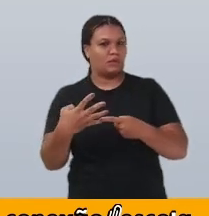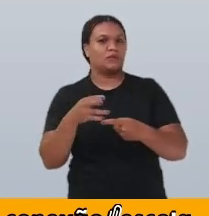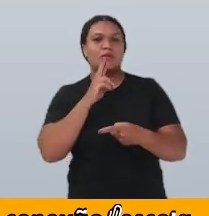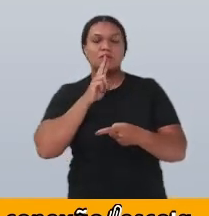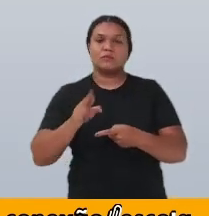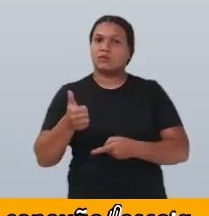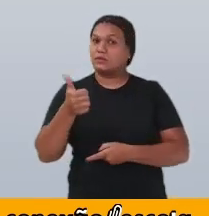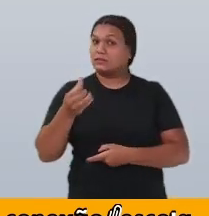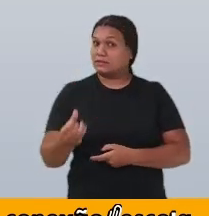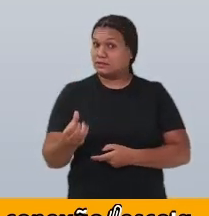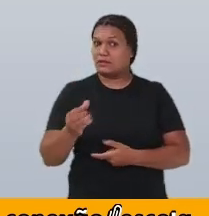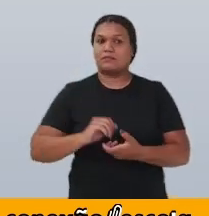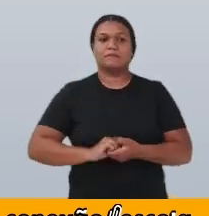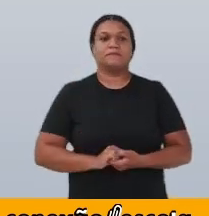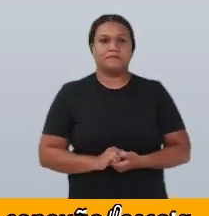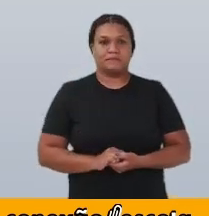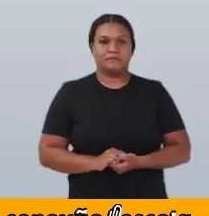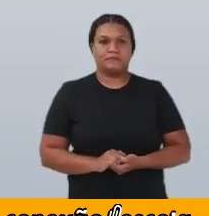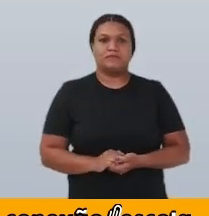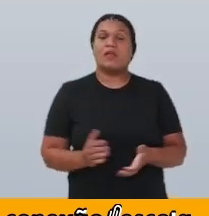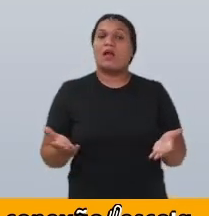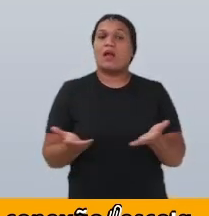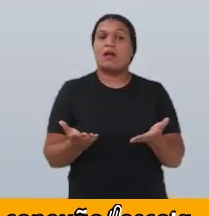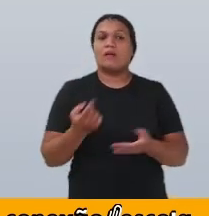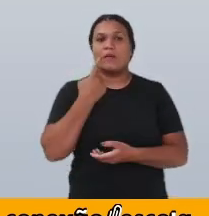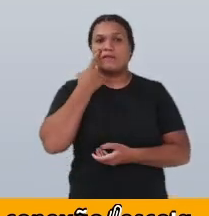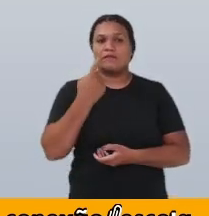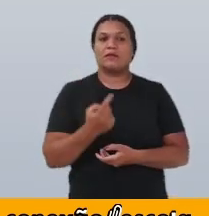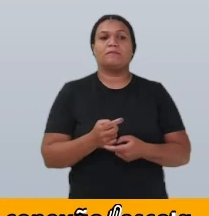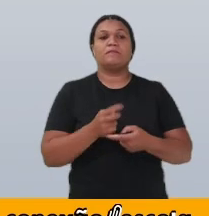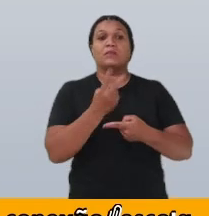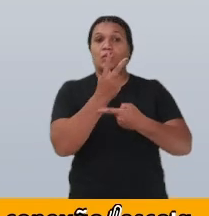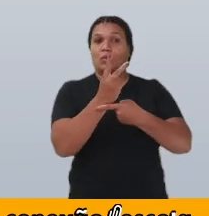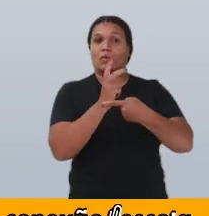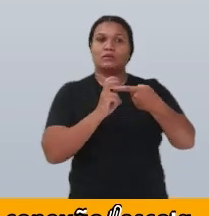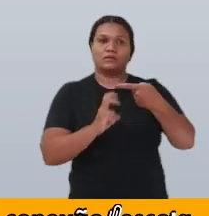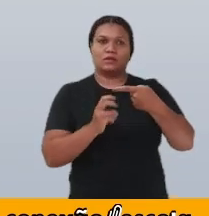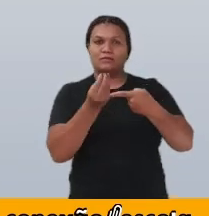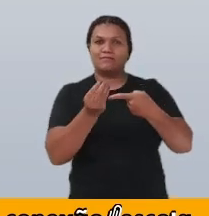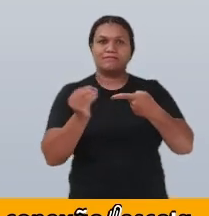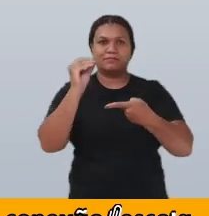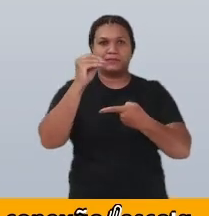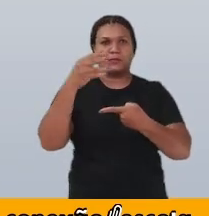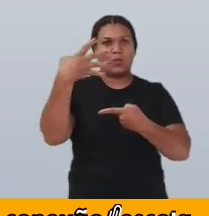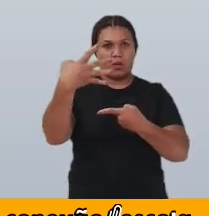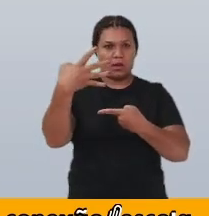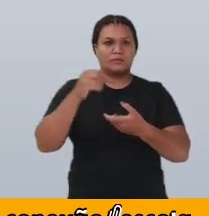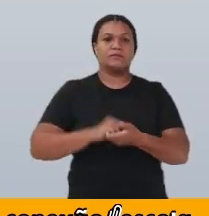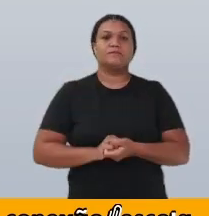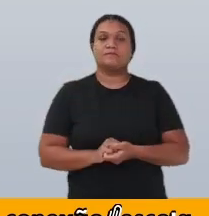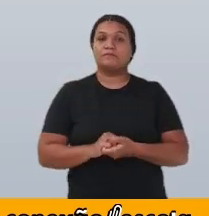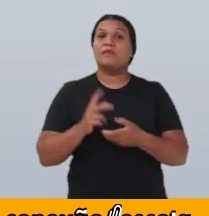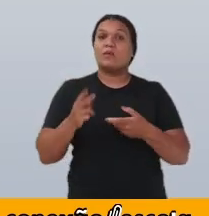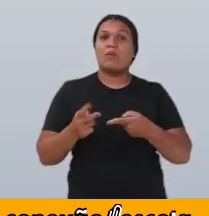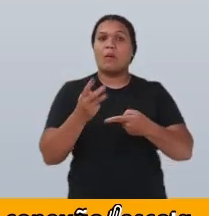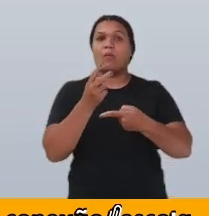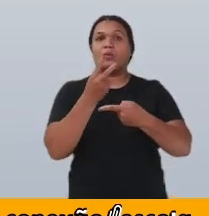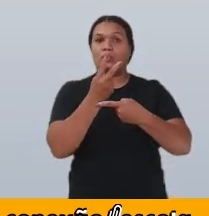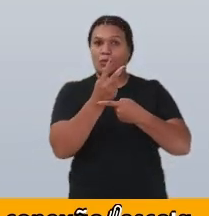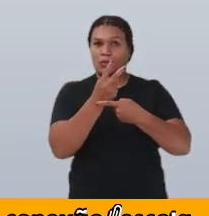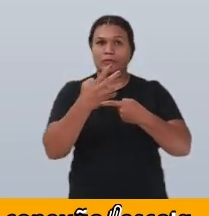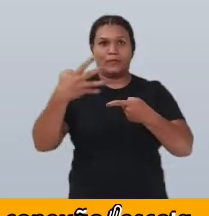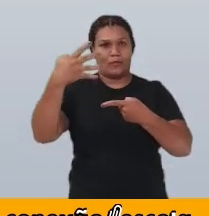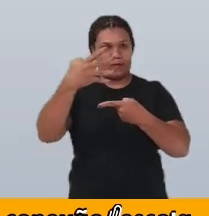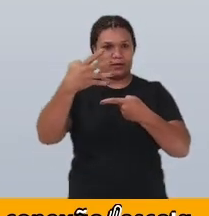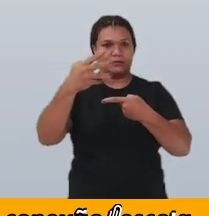4, que é 16. Agora, 2 quintos elevado à quarta potência é o mesmo que 2